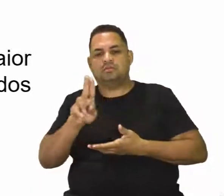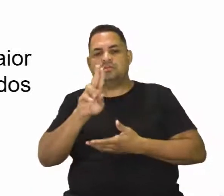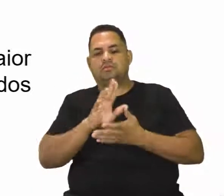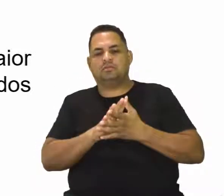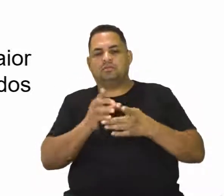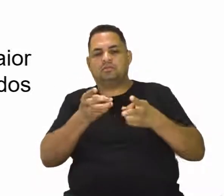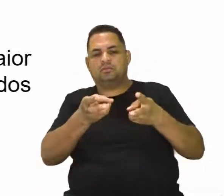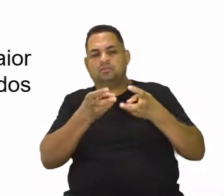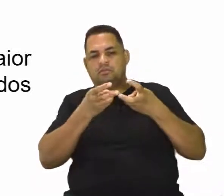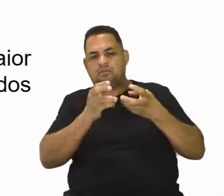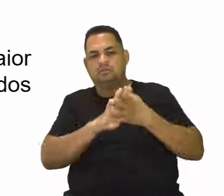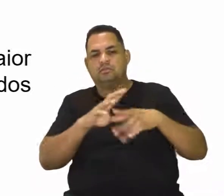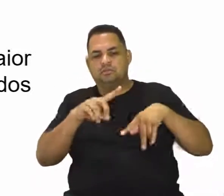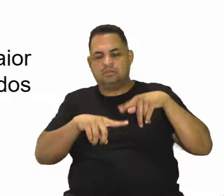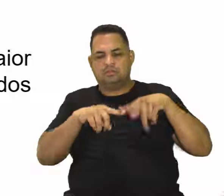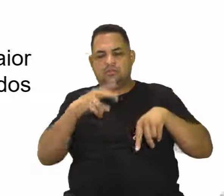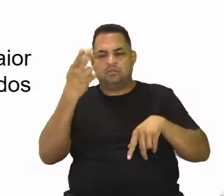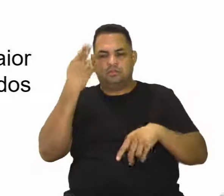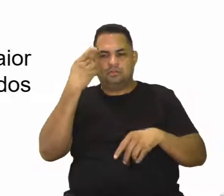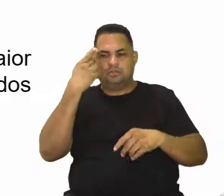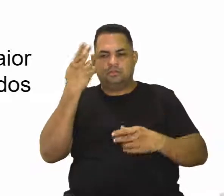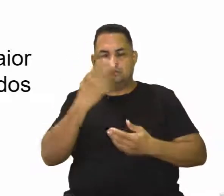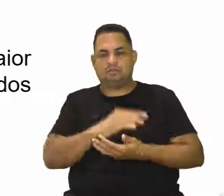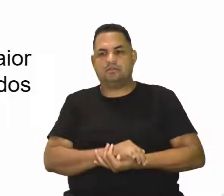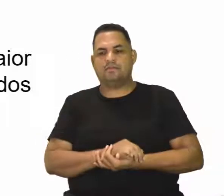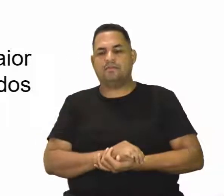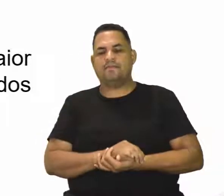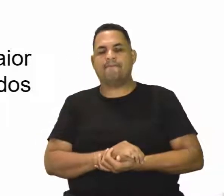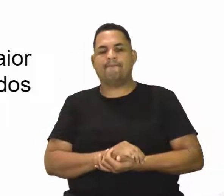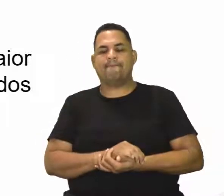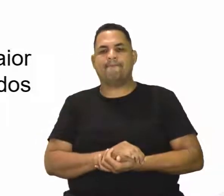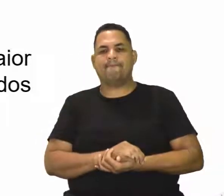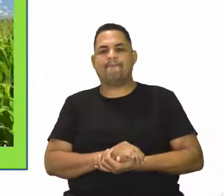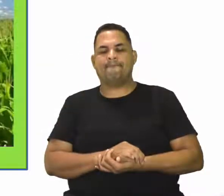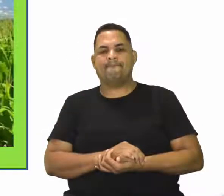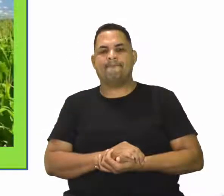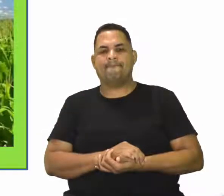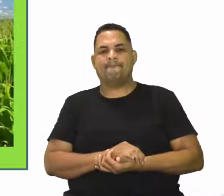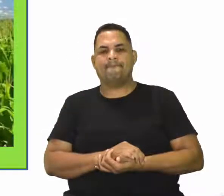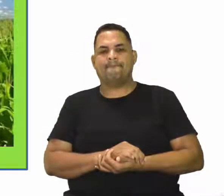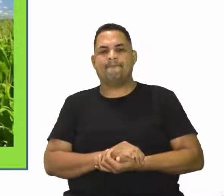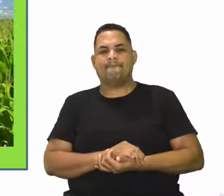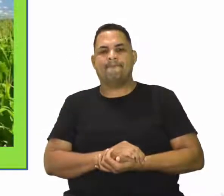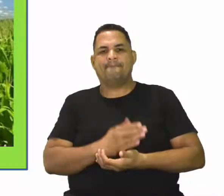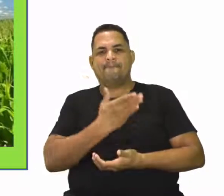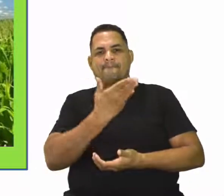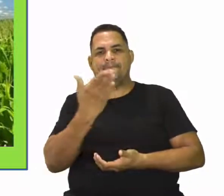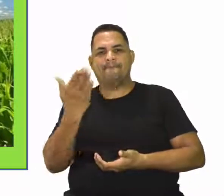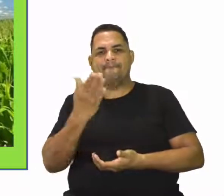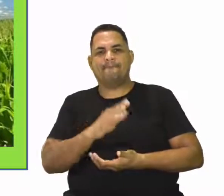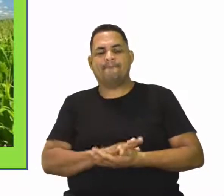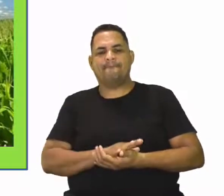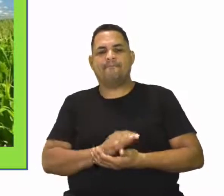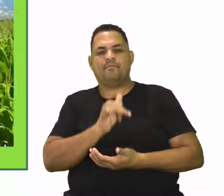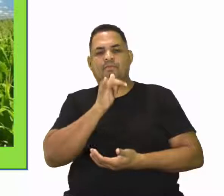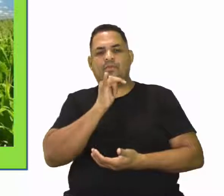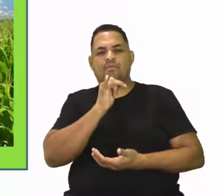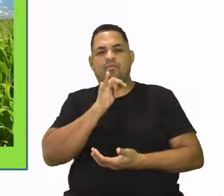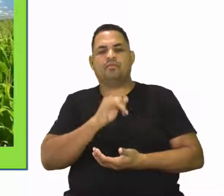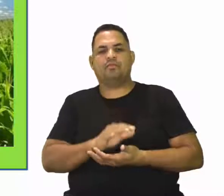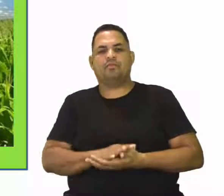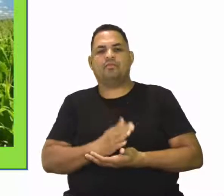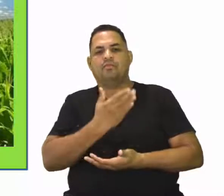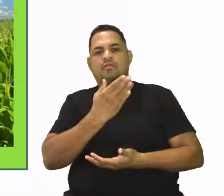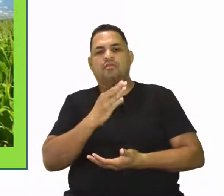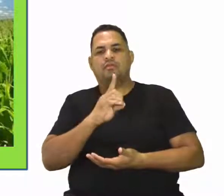consumo e a extração dos recursos naturais. E aí eu trago para vocês, por exemplo,